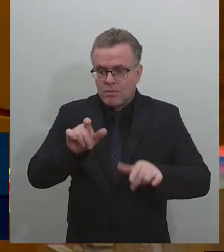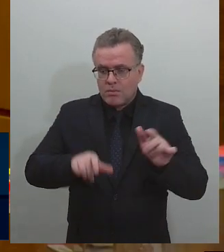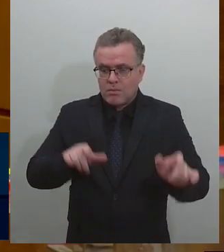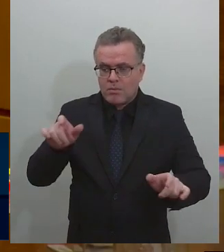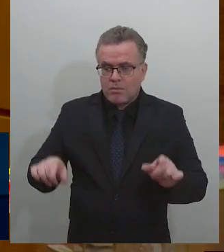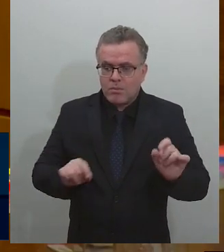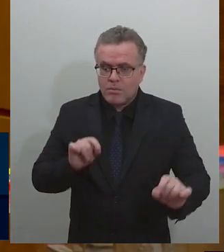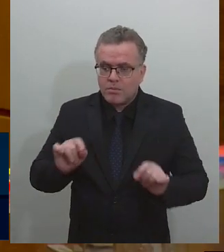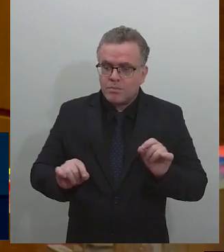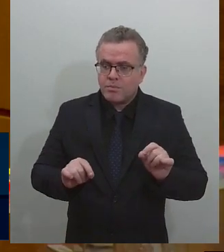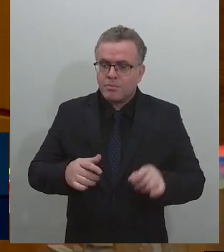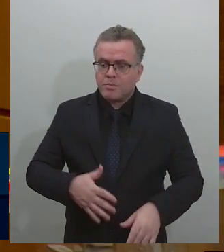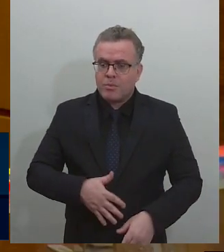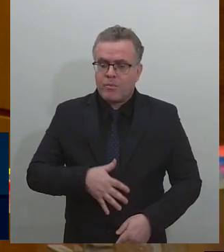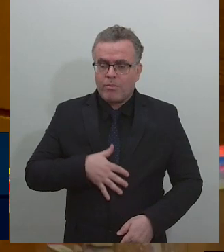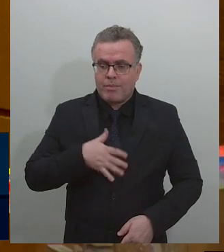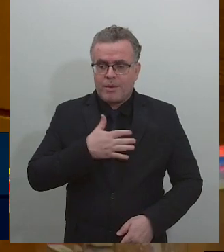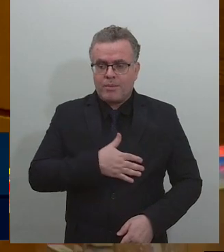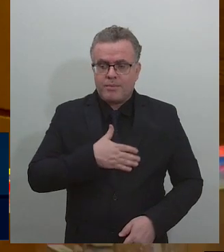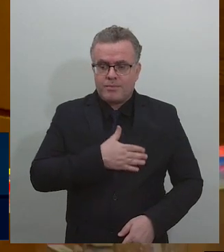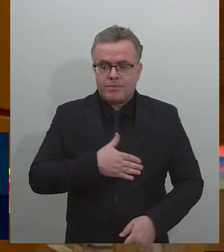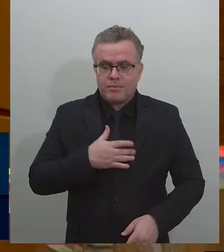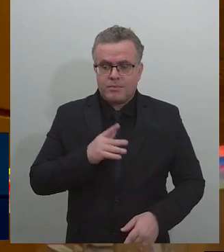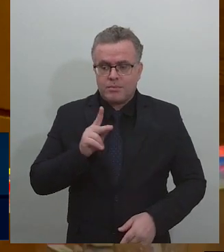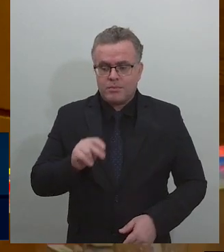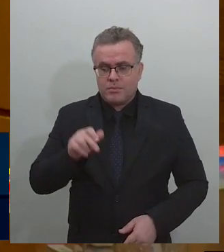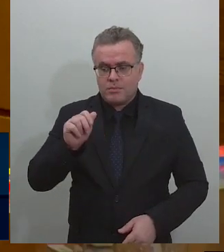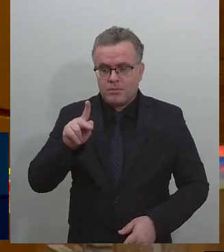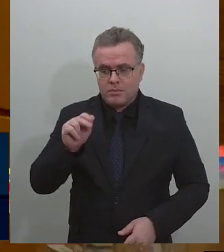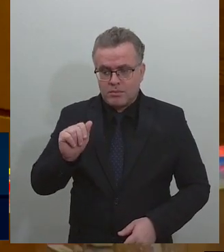como Cacá Diegues, que é um dos maiores